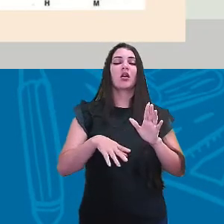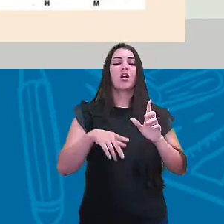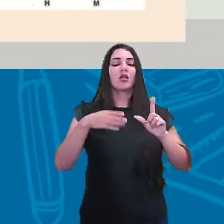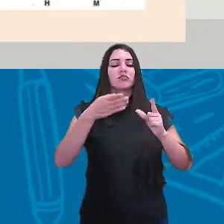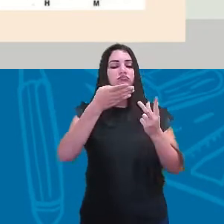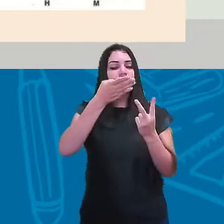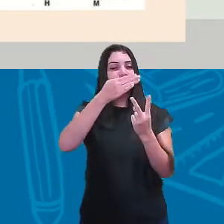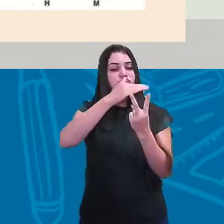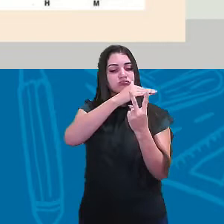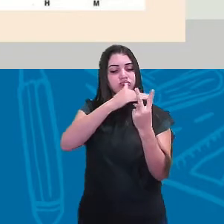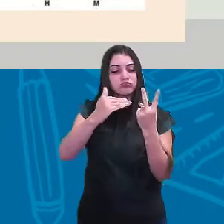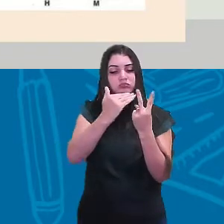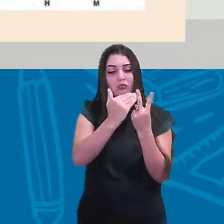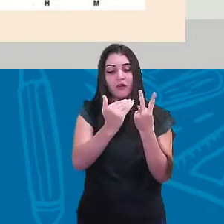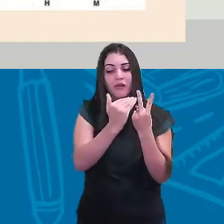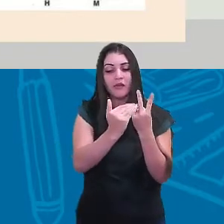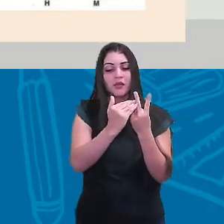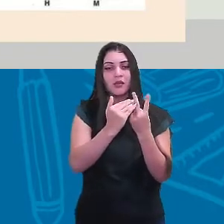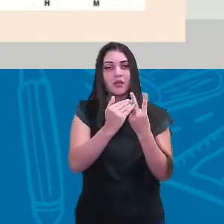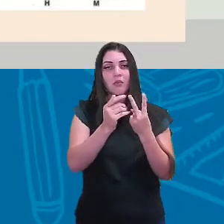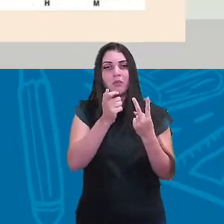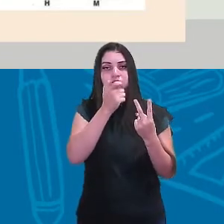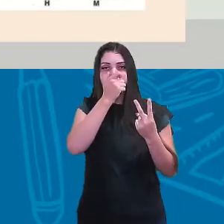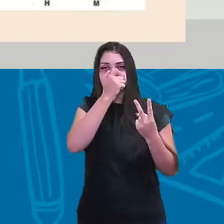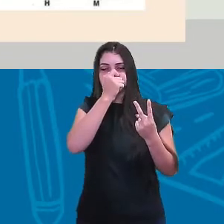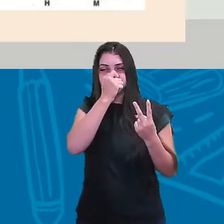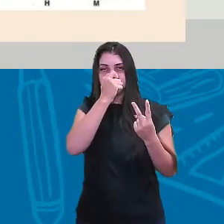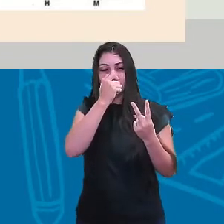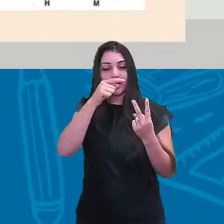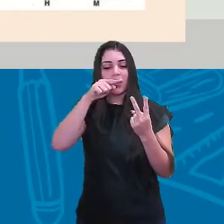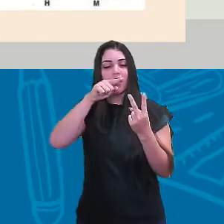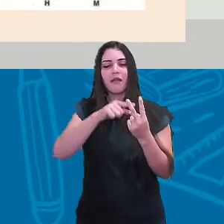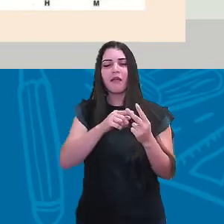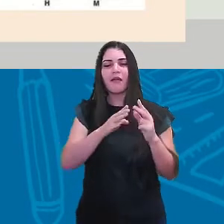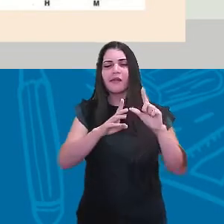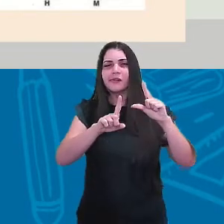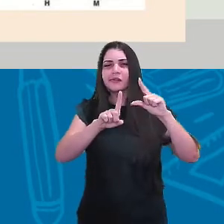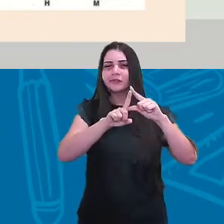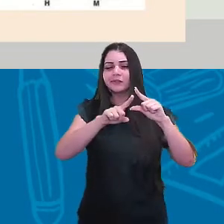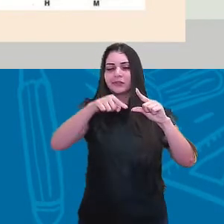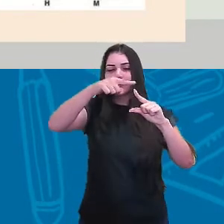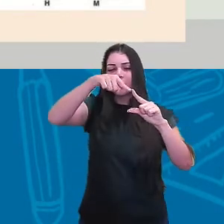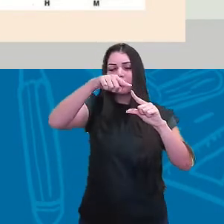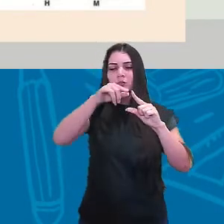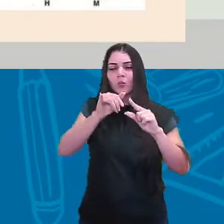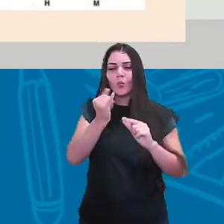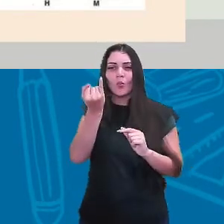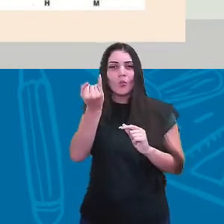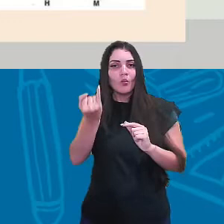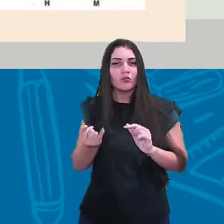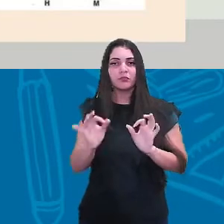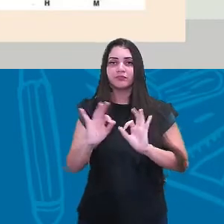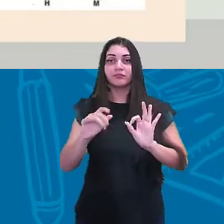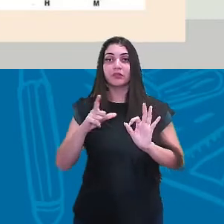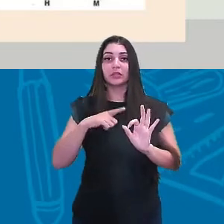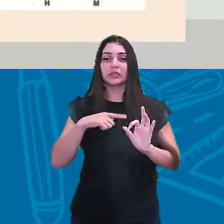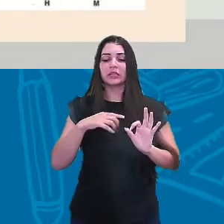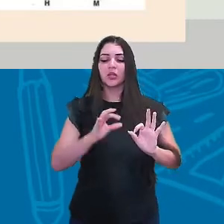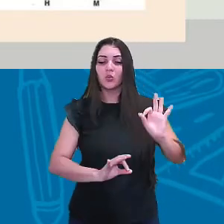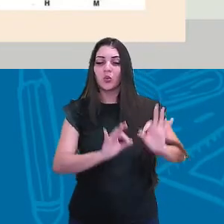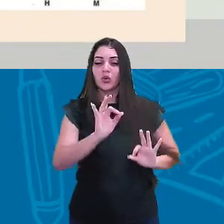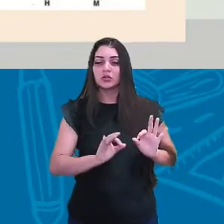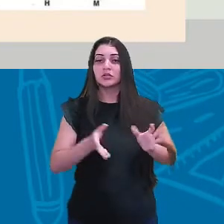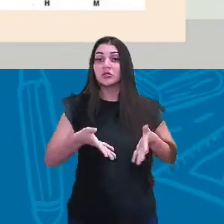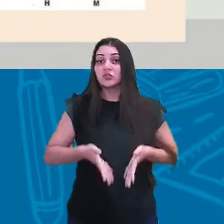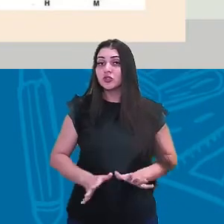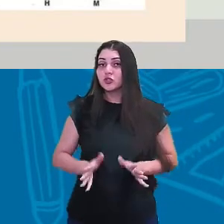gordinho e a pontinha não pode ser tão fina, tá certo? Porque aí a gente sabe que existe um controle de